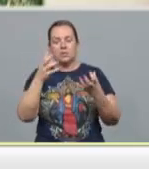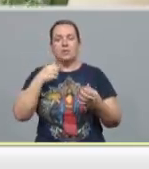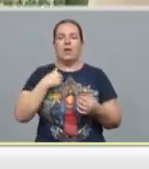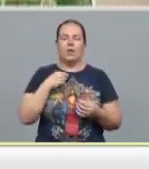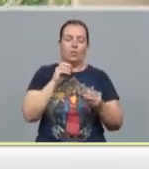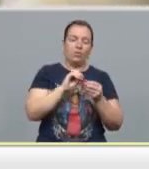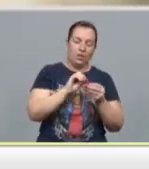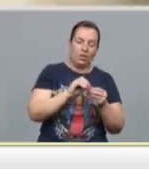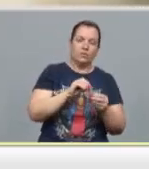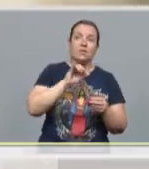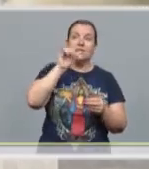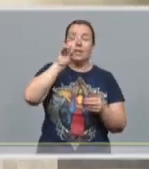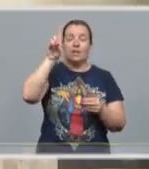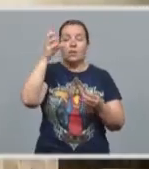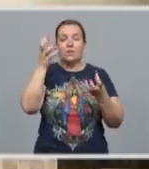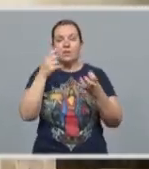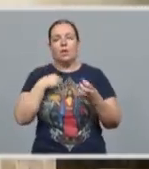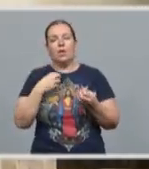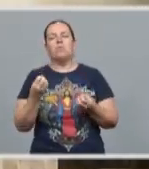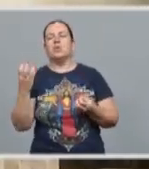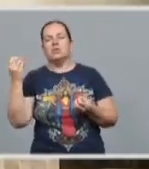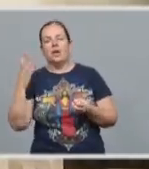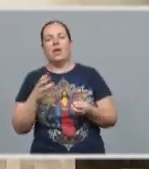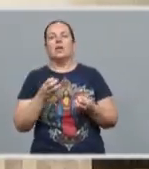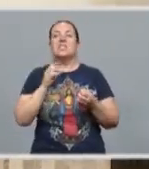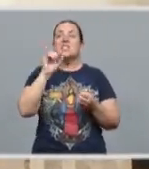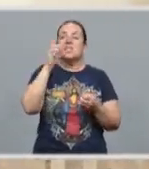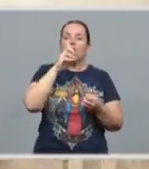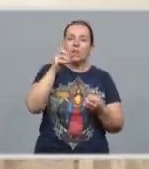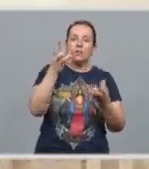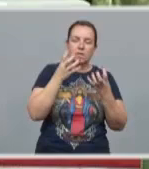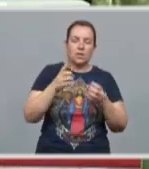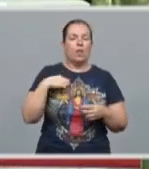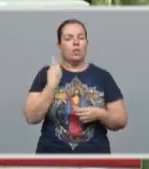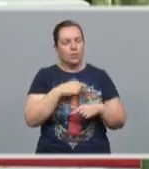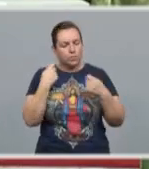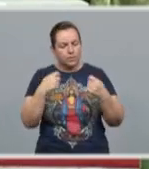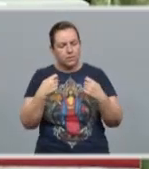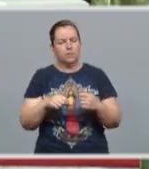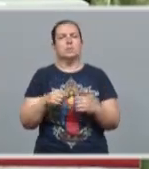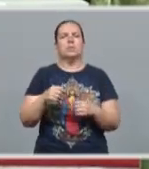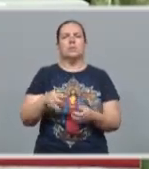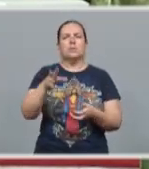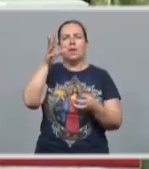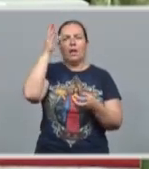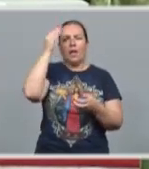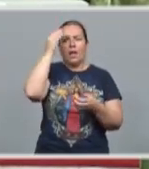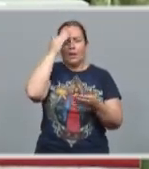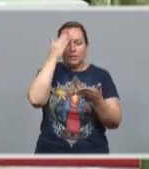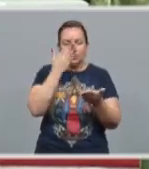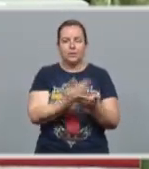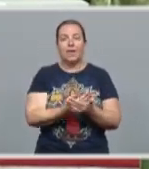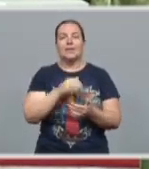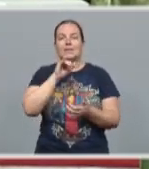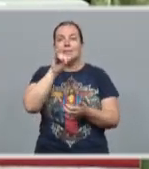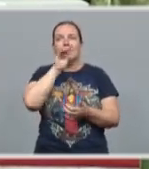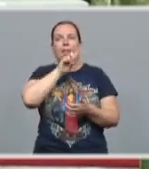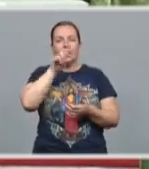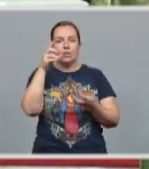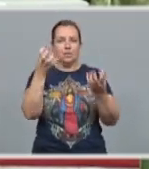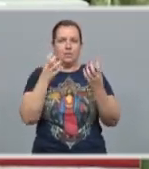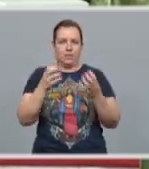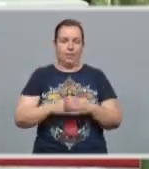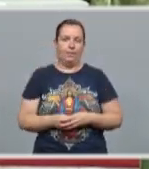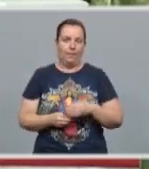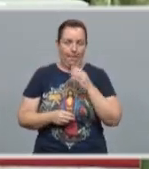Deus quiser, a viagem boa farei. Talvez nós deveríamos voltar isso, a ter essa noção, que tudo que temos e